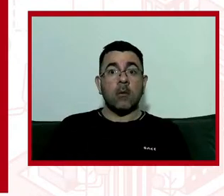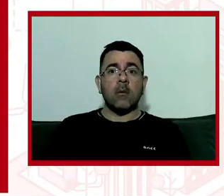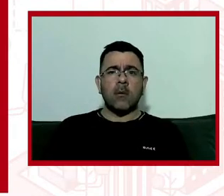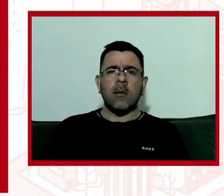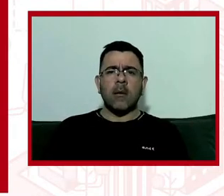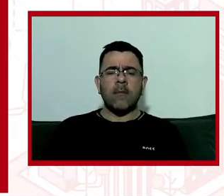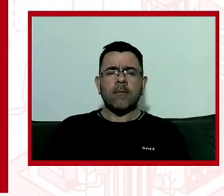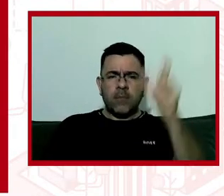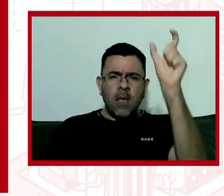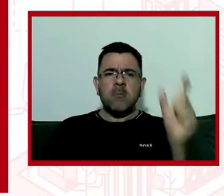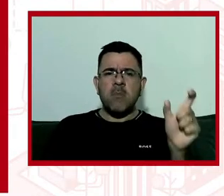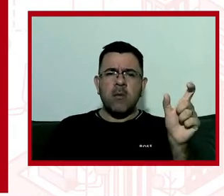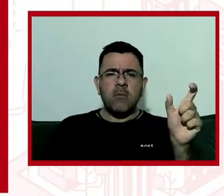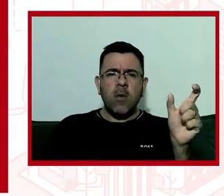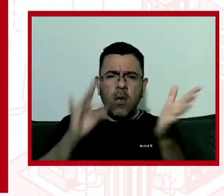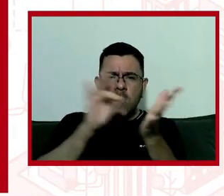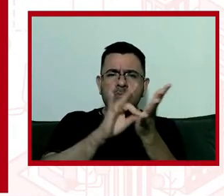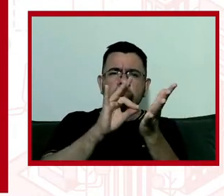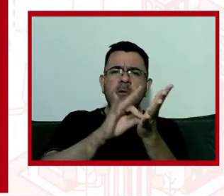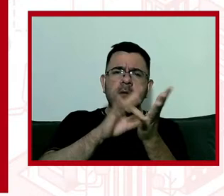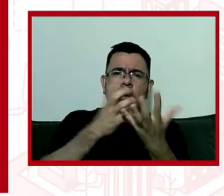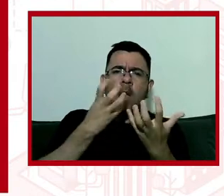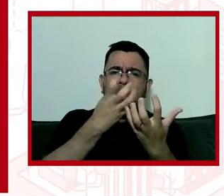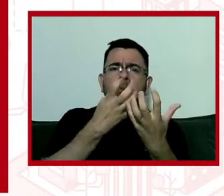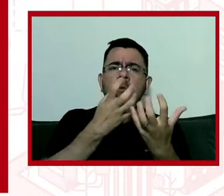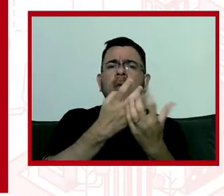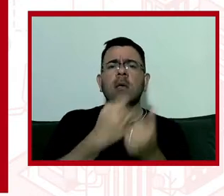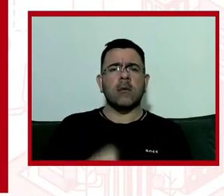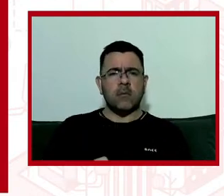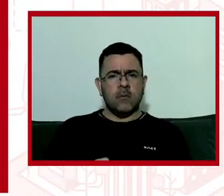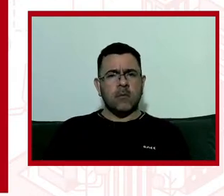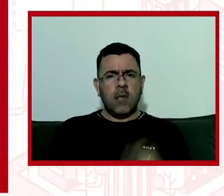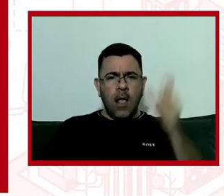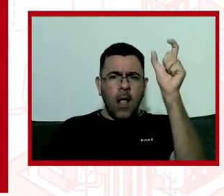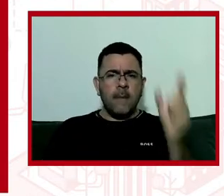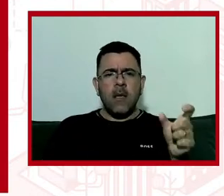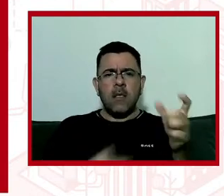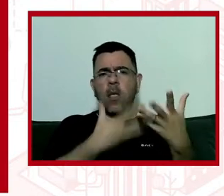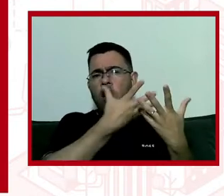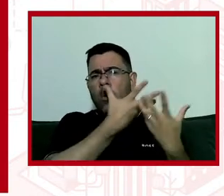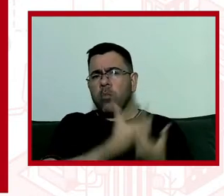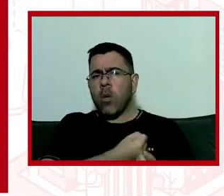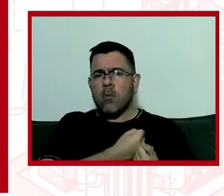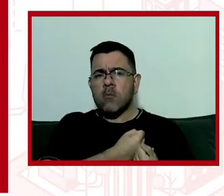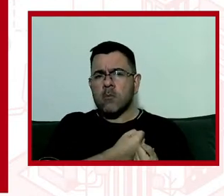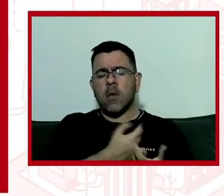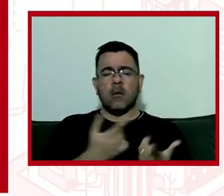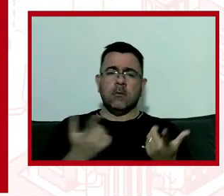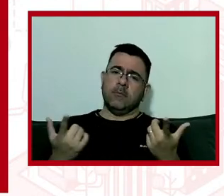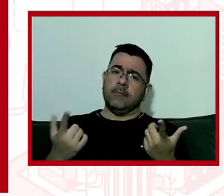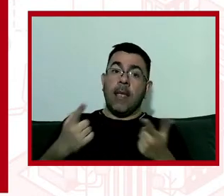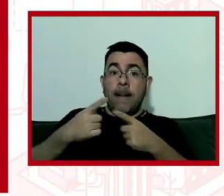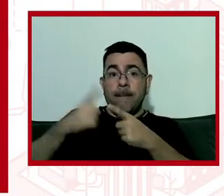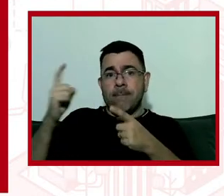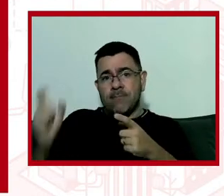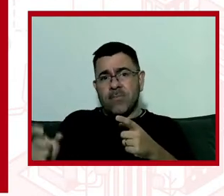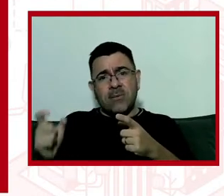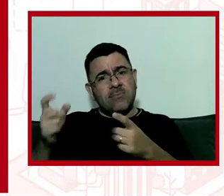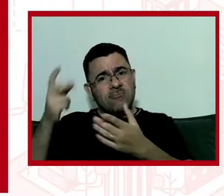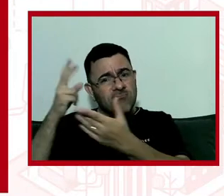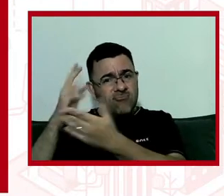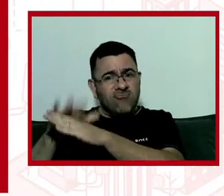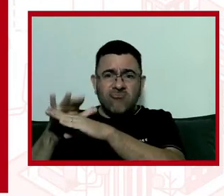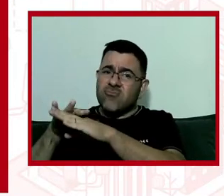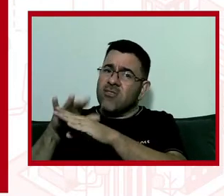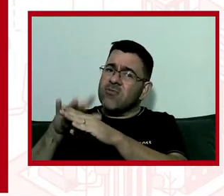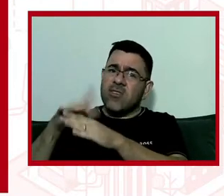a verdade então eu tô cansado aqui no dia a dia de dizer ó eu não posso fazer não dá para fazer isso eh eu eu